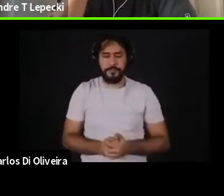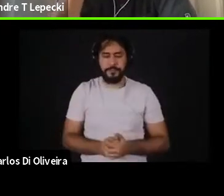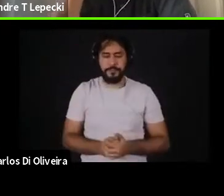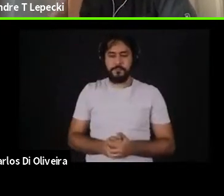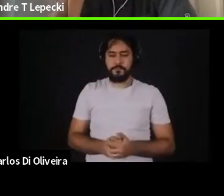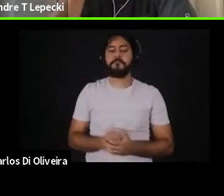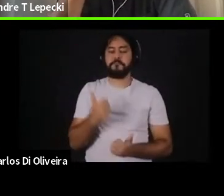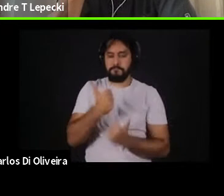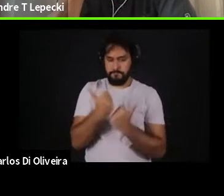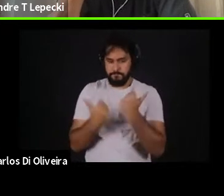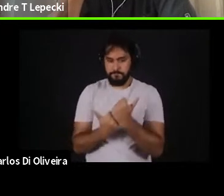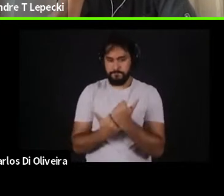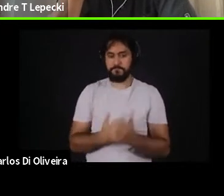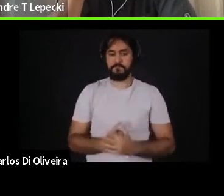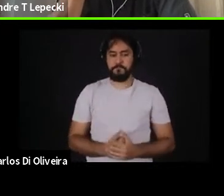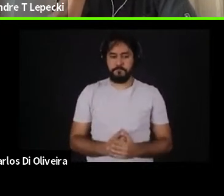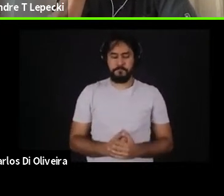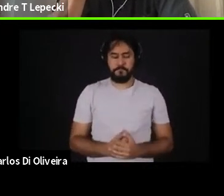nesse espaço,